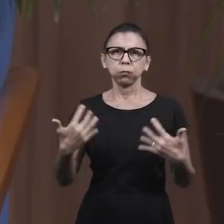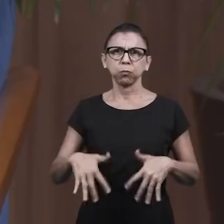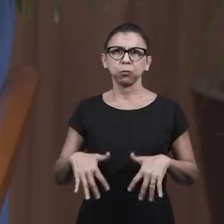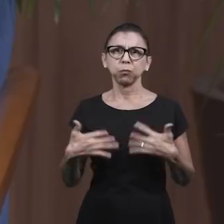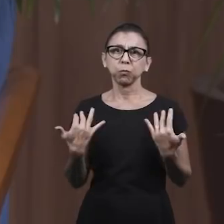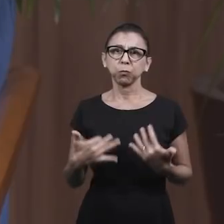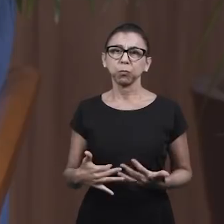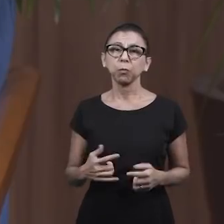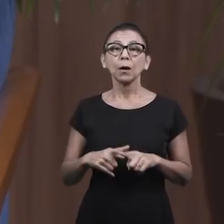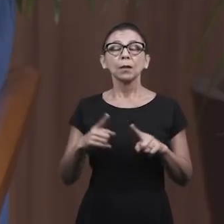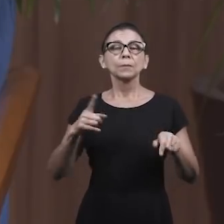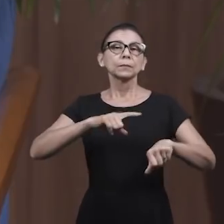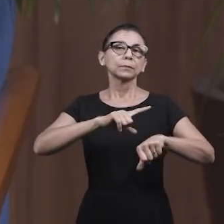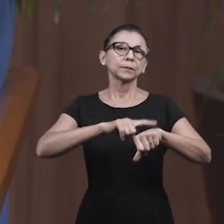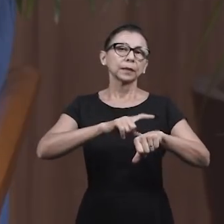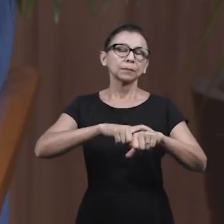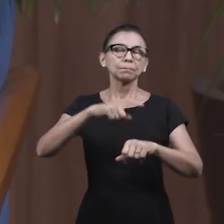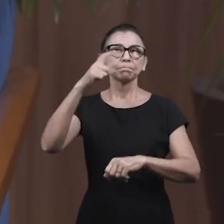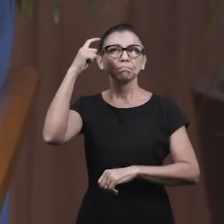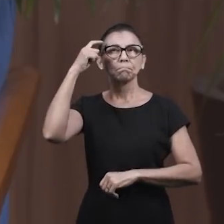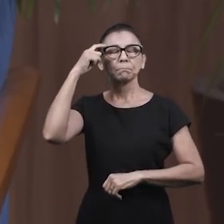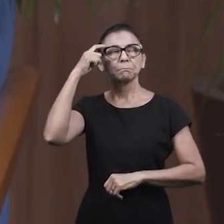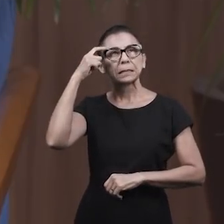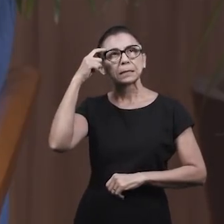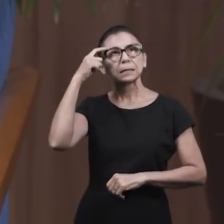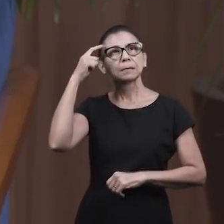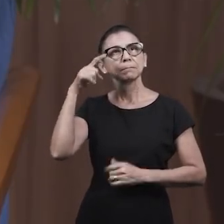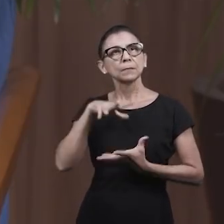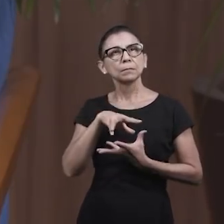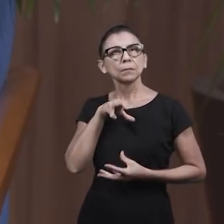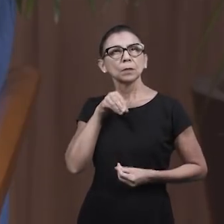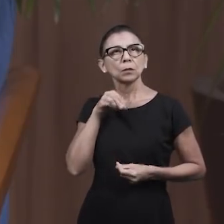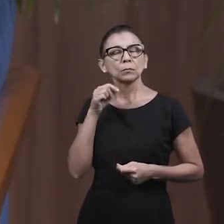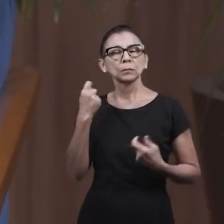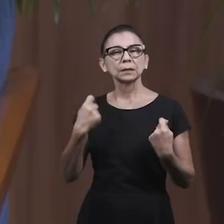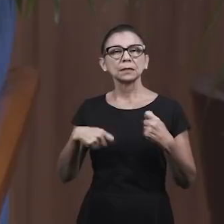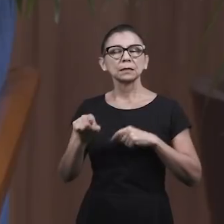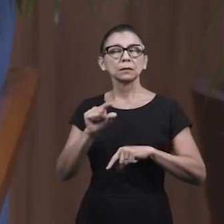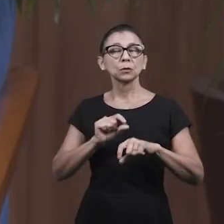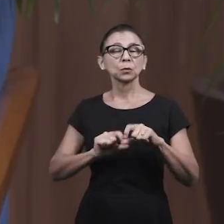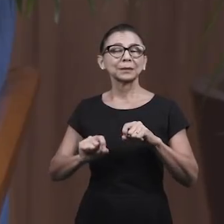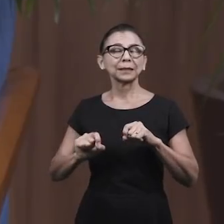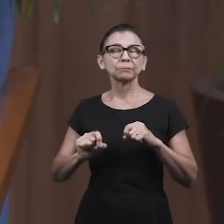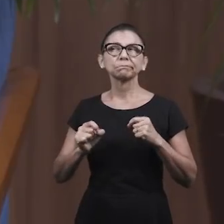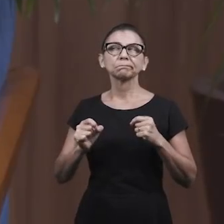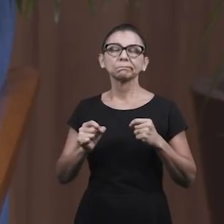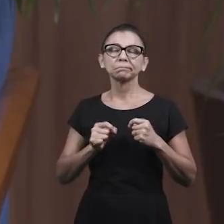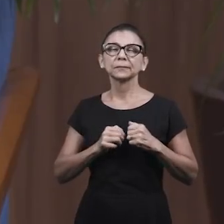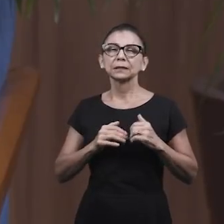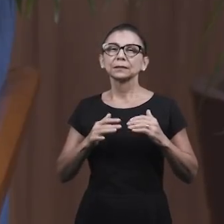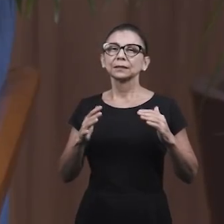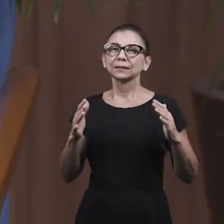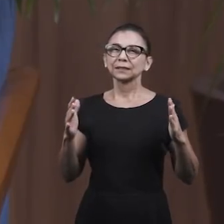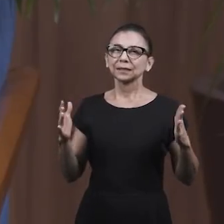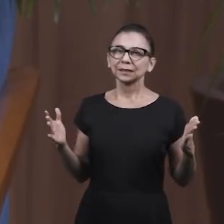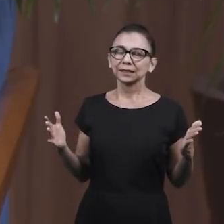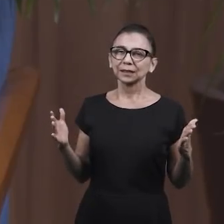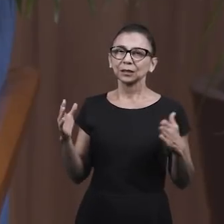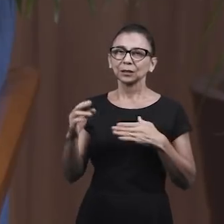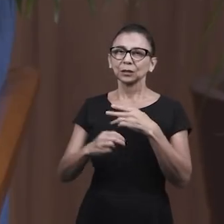salvação. Ao longo de todo esse ano, aqui no programa, nós compartilhamos com você mensagens e reflexões para que você conheça